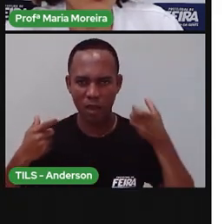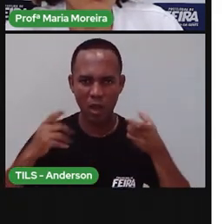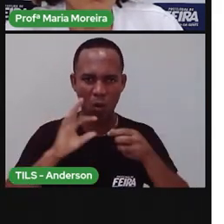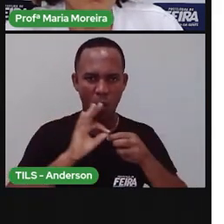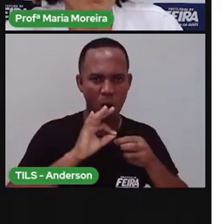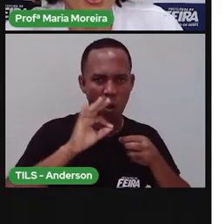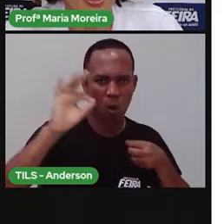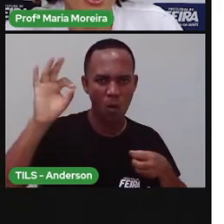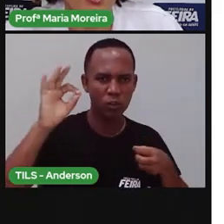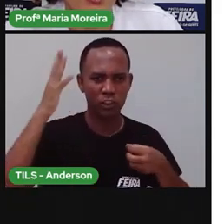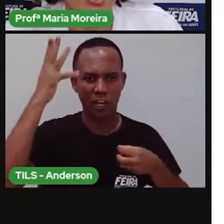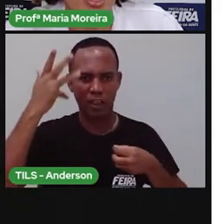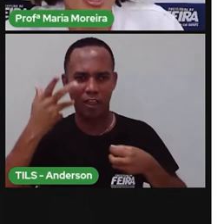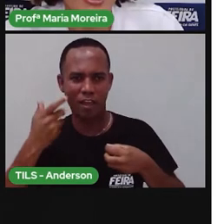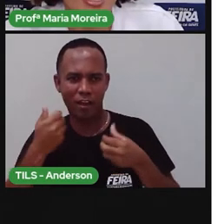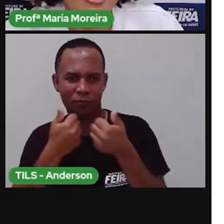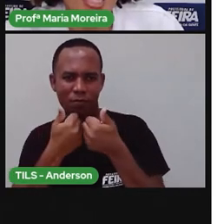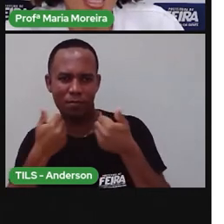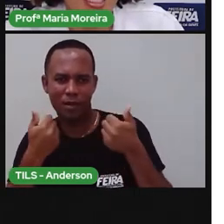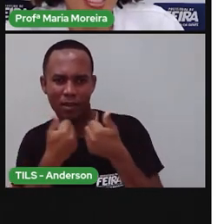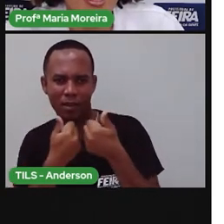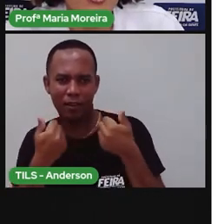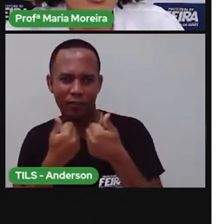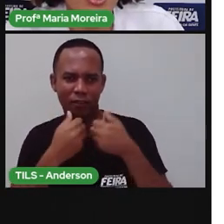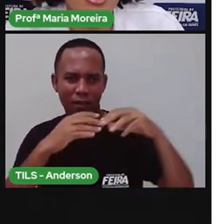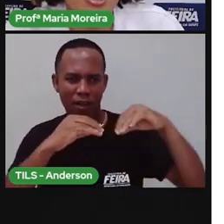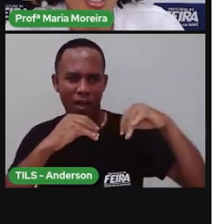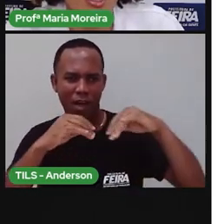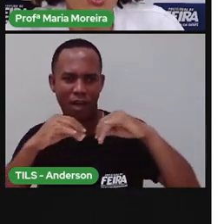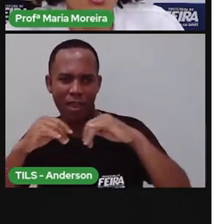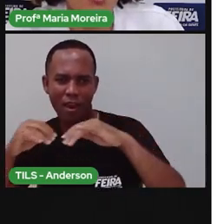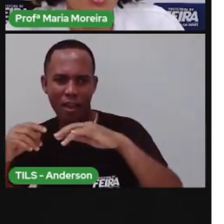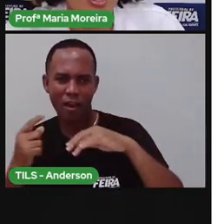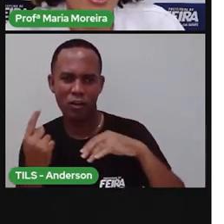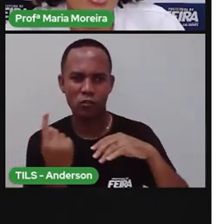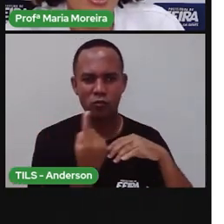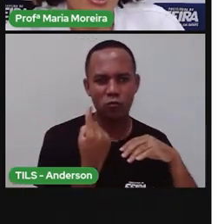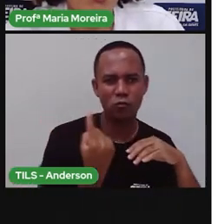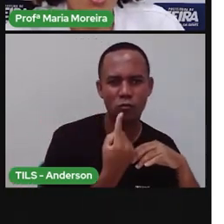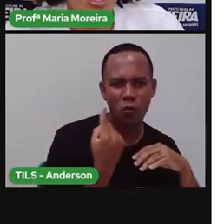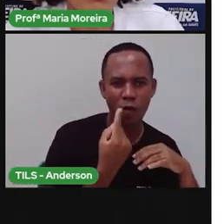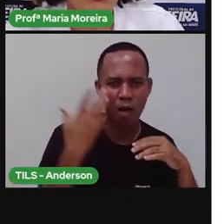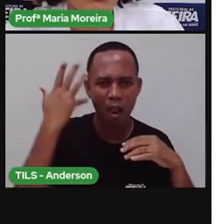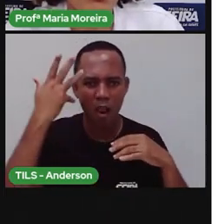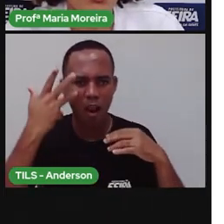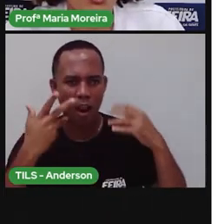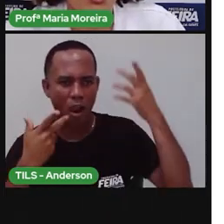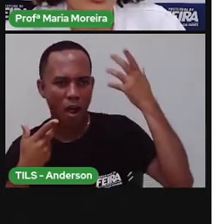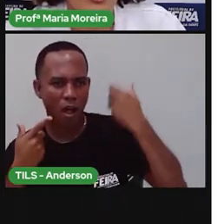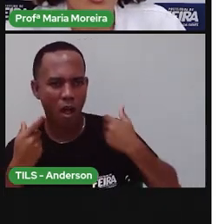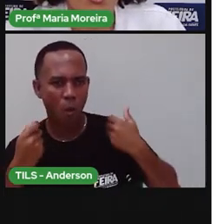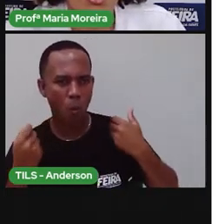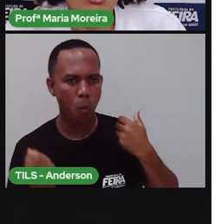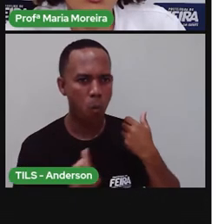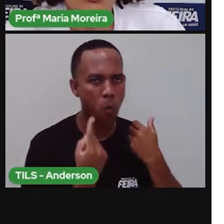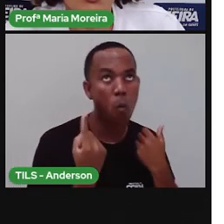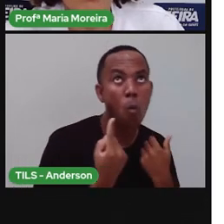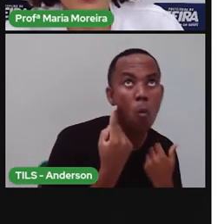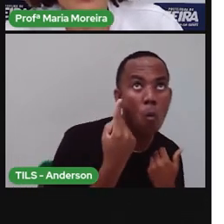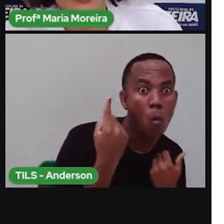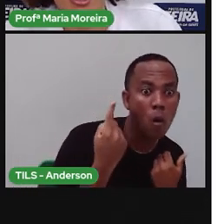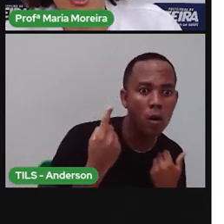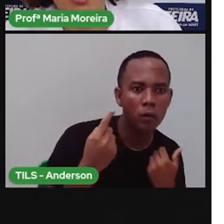leão perto. Nas areias do deserto, leão alto. Ó,